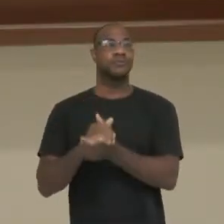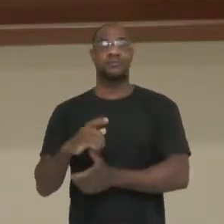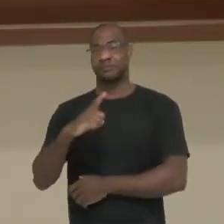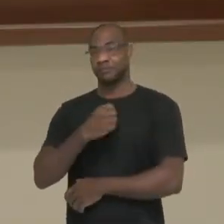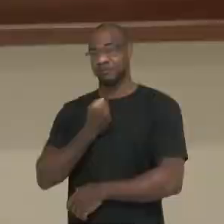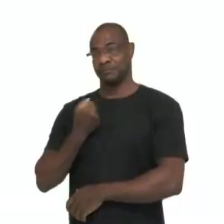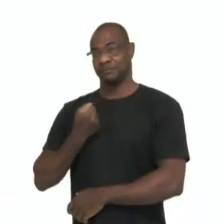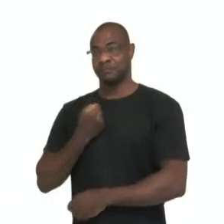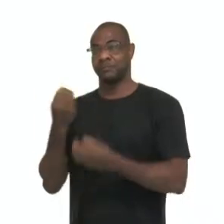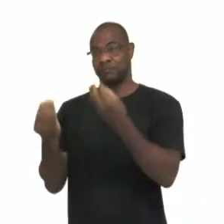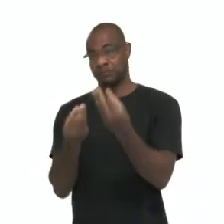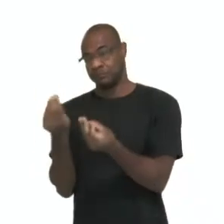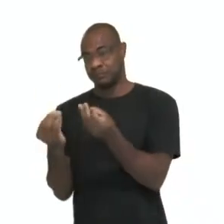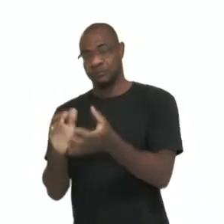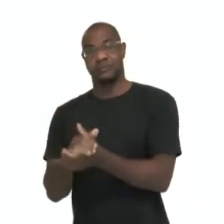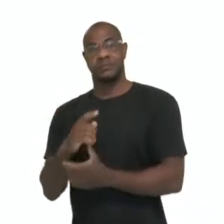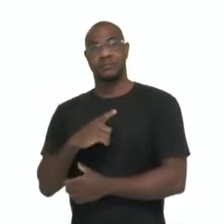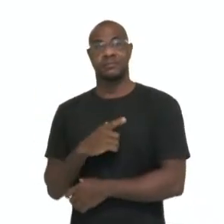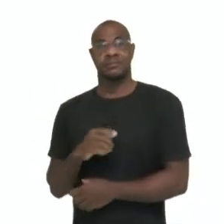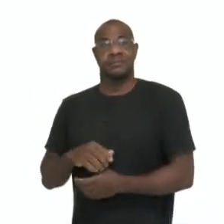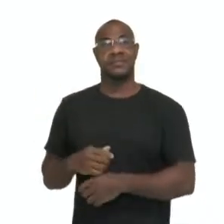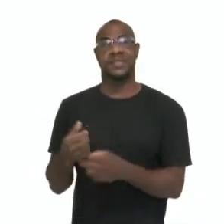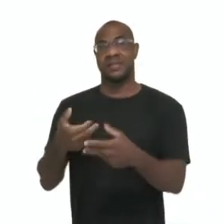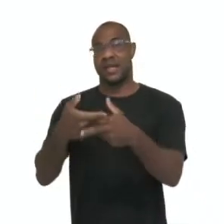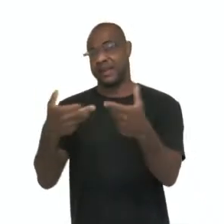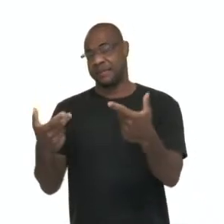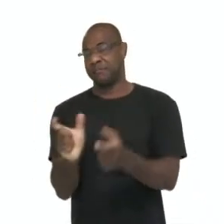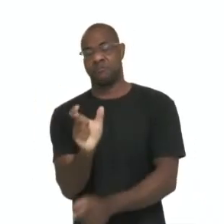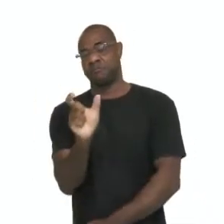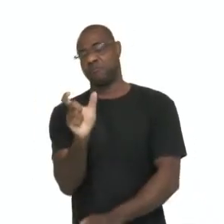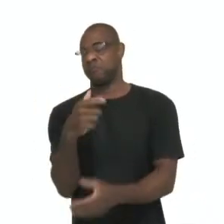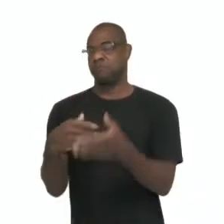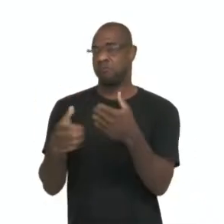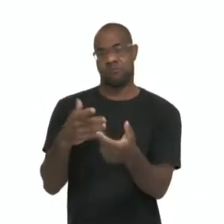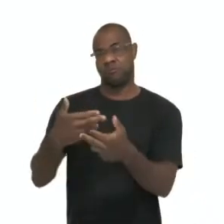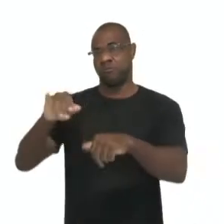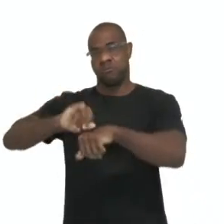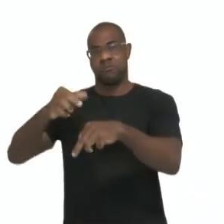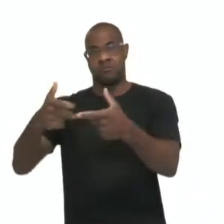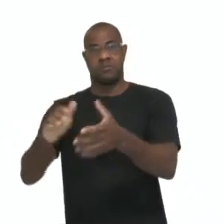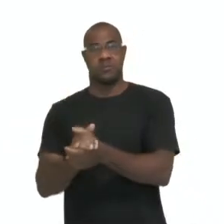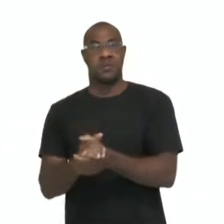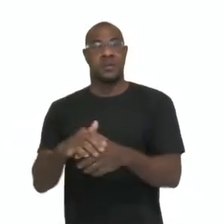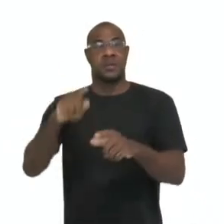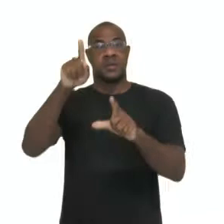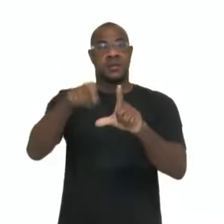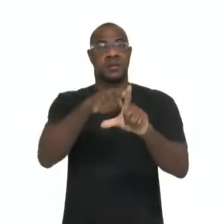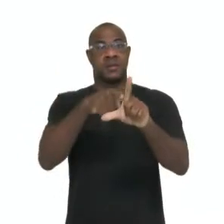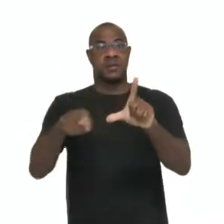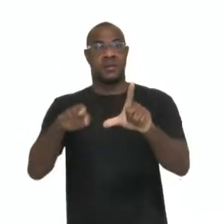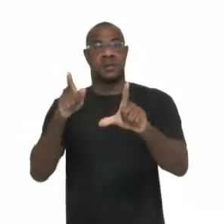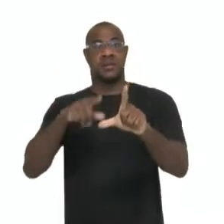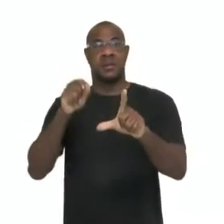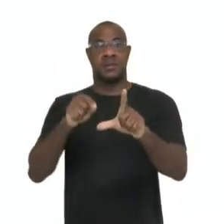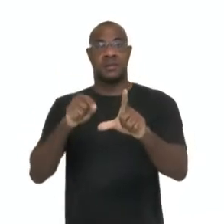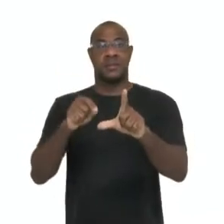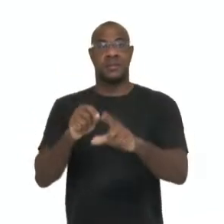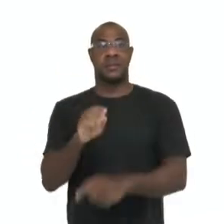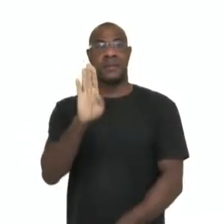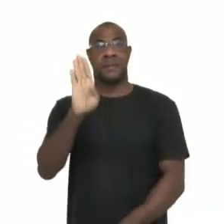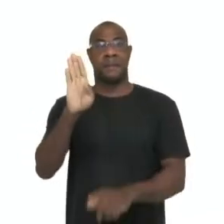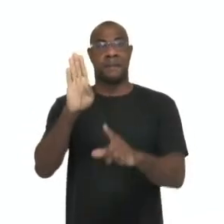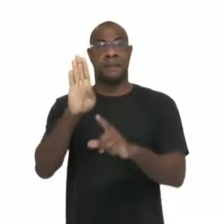de permutações de N elementos, dos quais alfa é de um tipo, beta é de outro